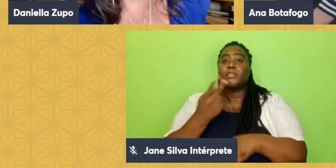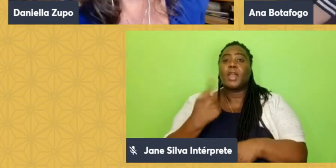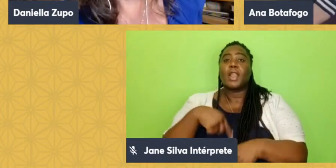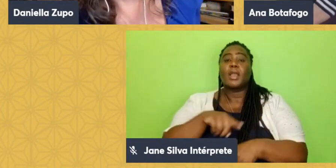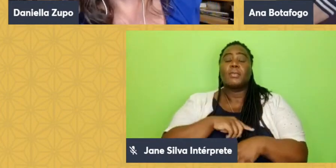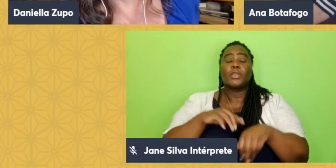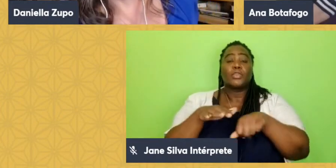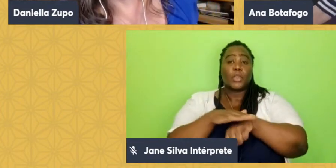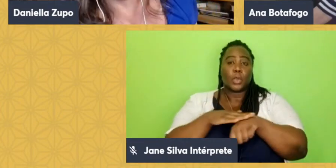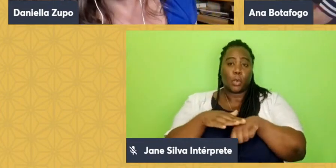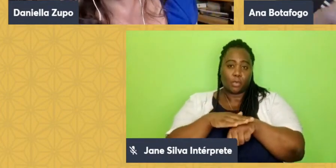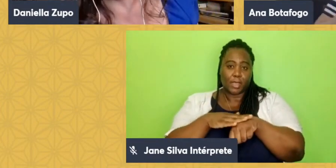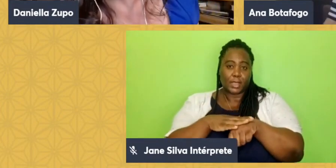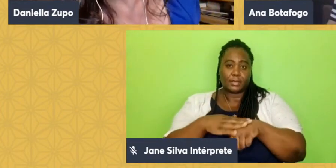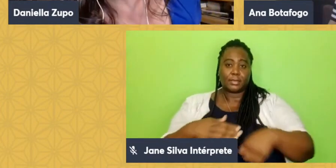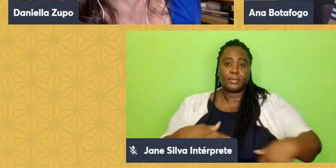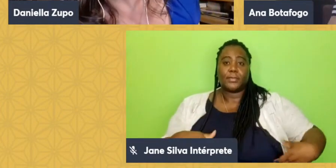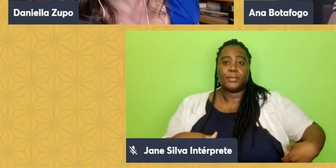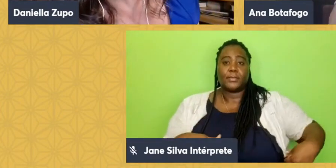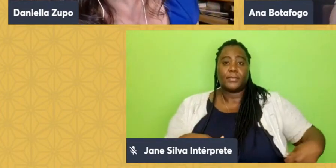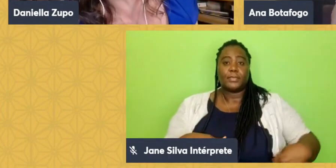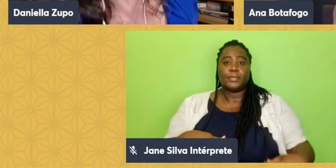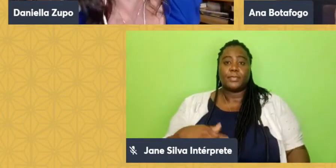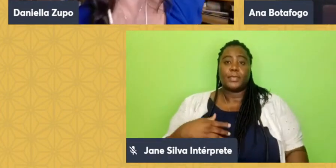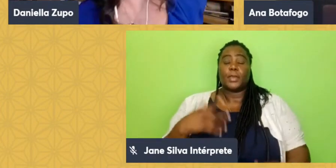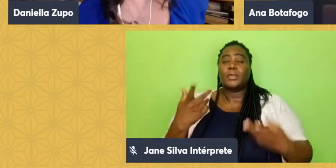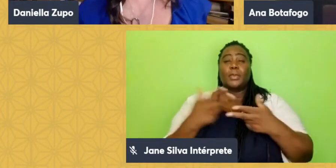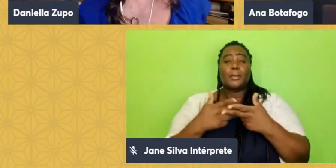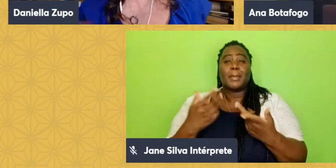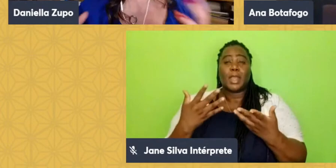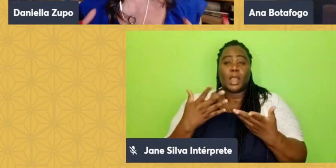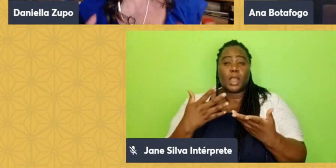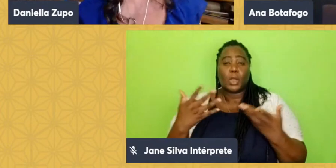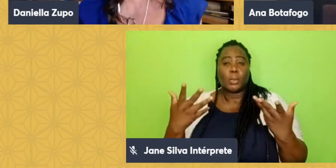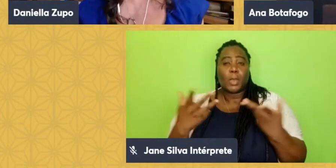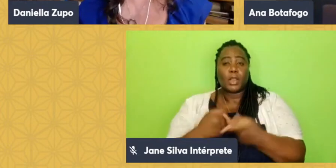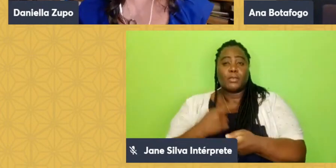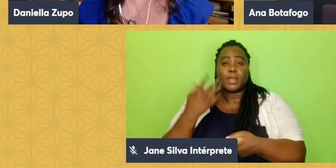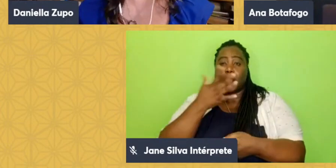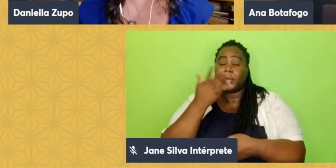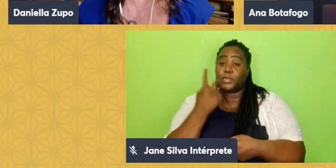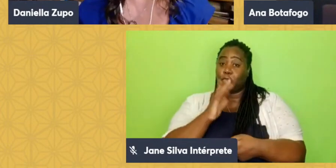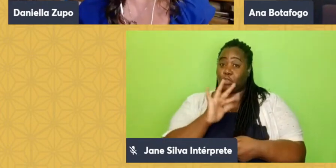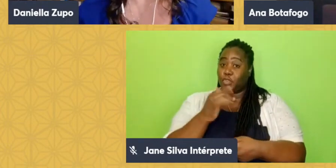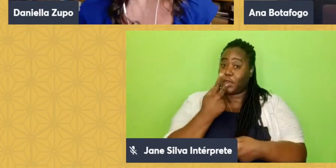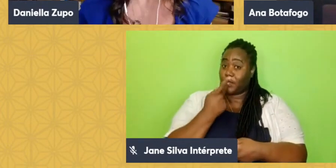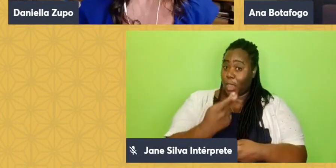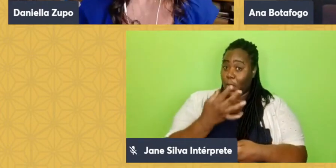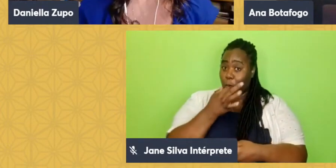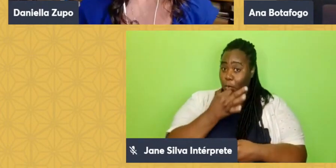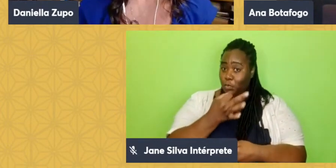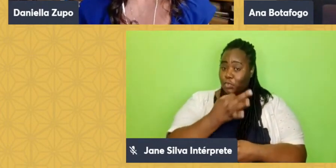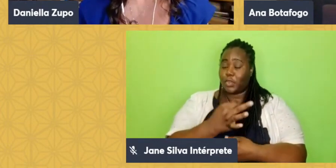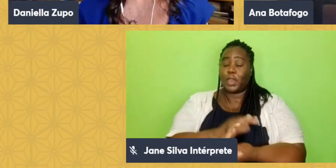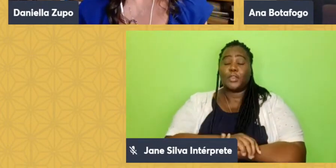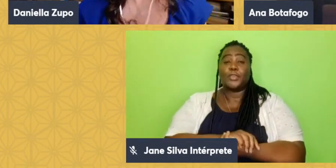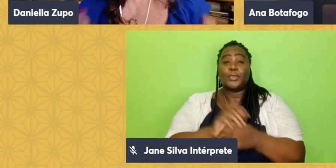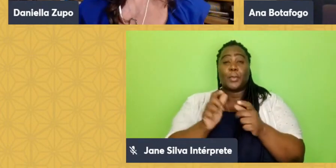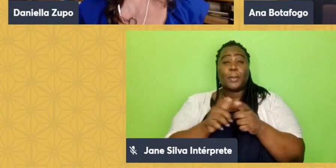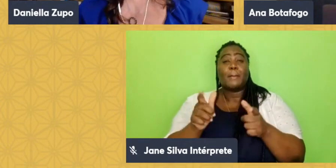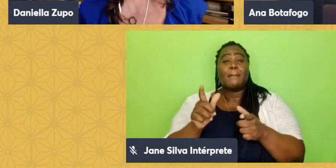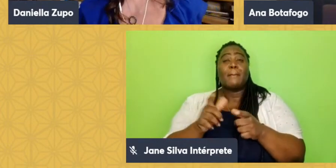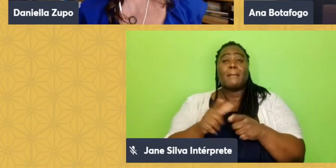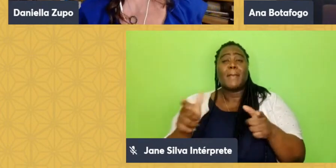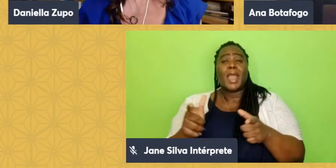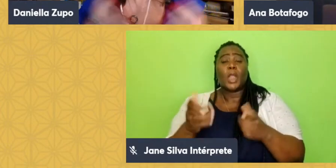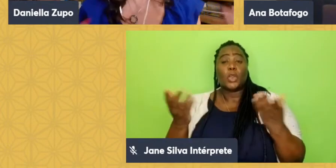conversa um dos maiores fenômenos né E alguém aqui no chat também já mencionou isso um dos maiores